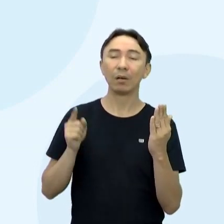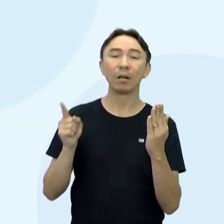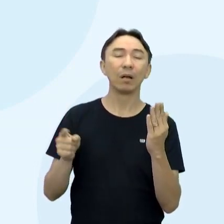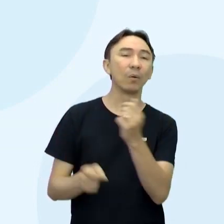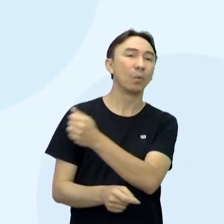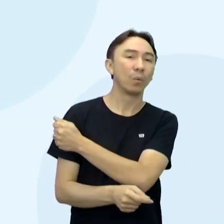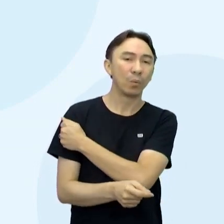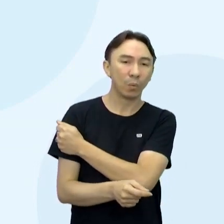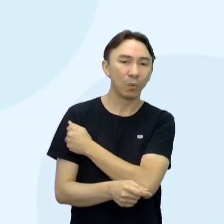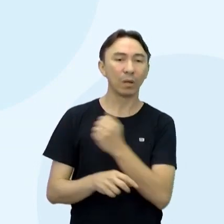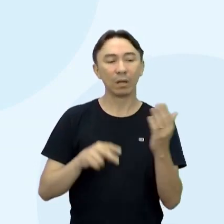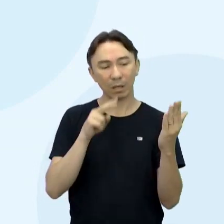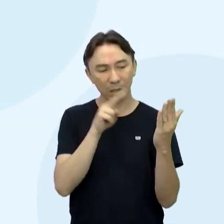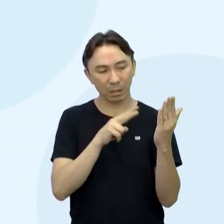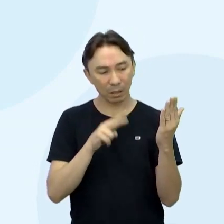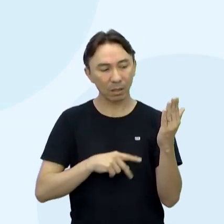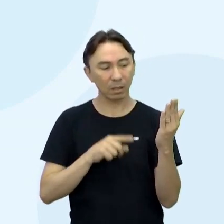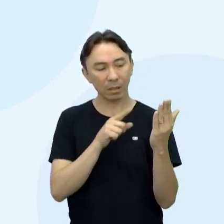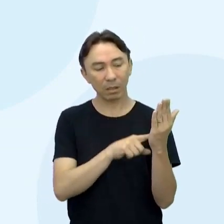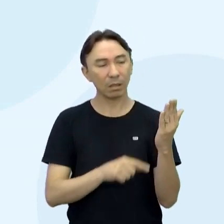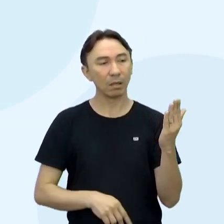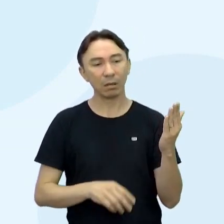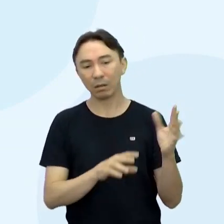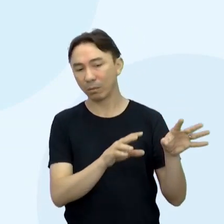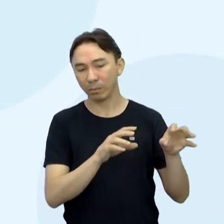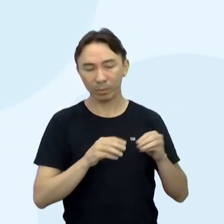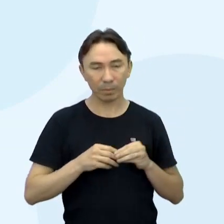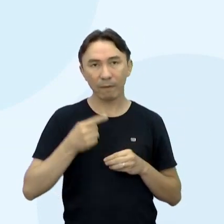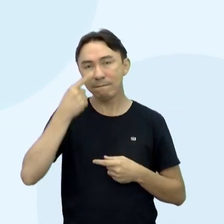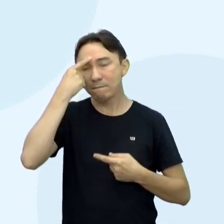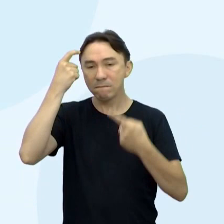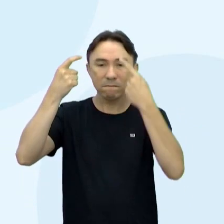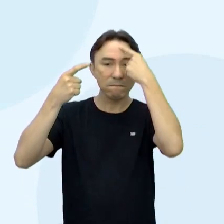tenha a expansão da sua criatividade,